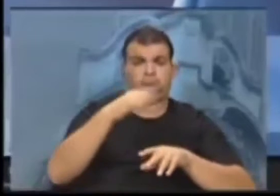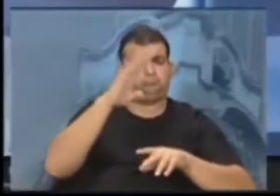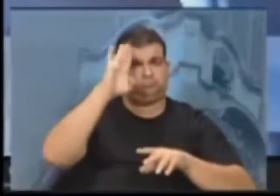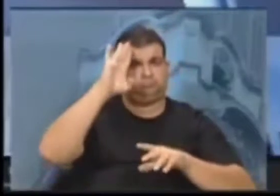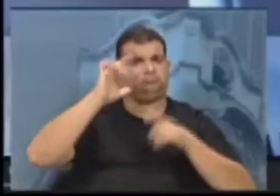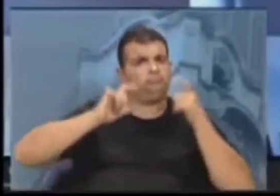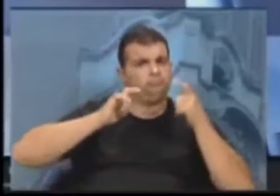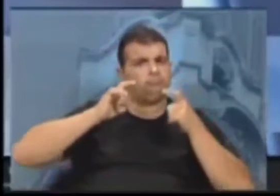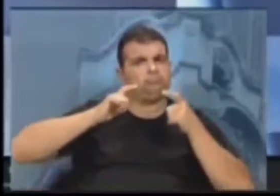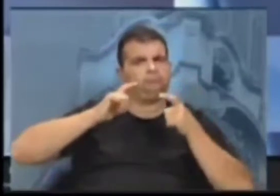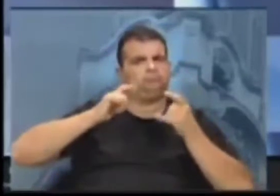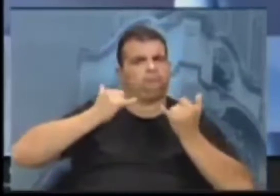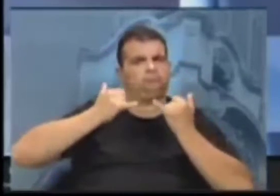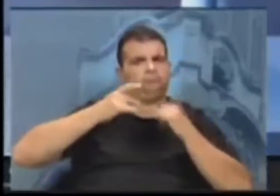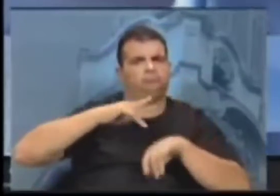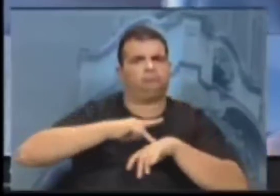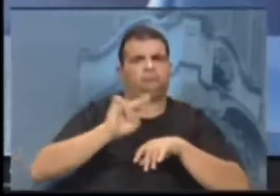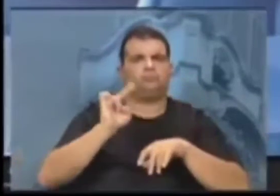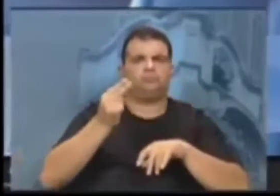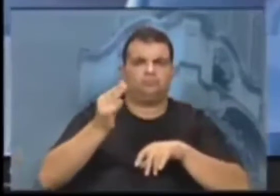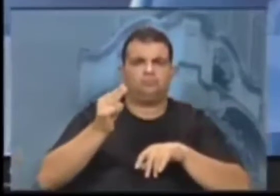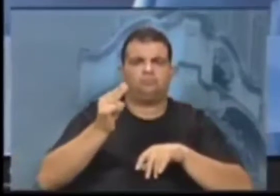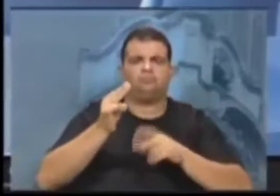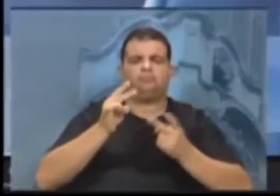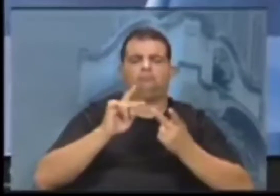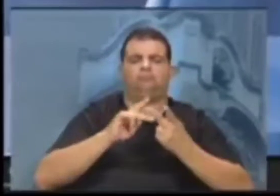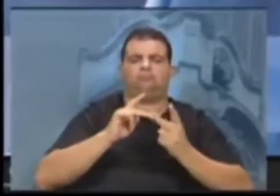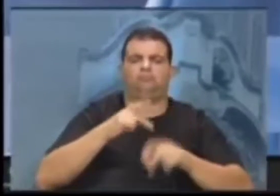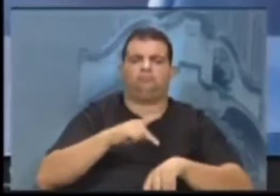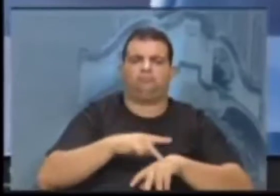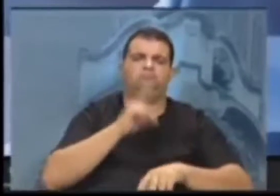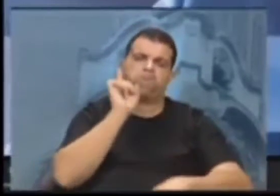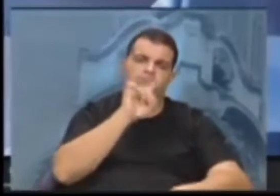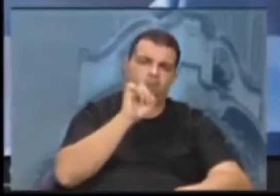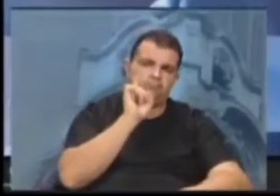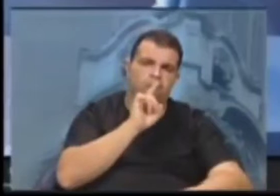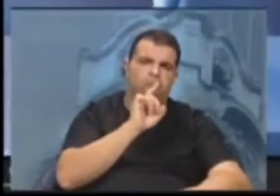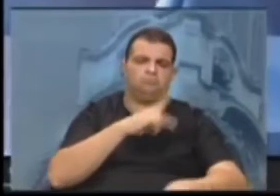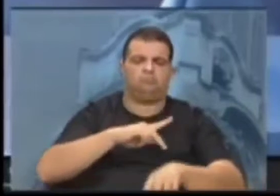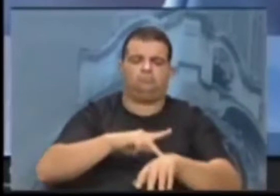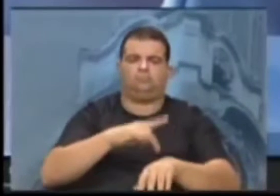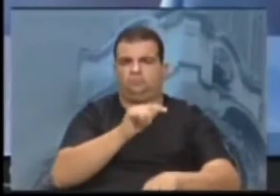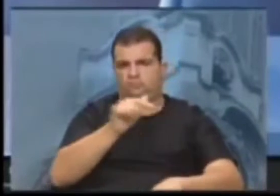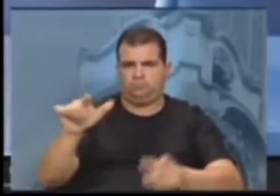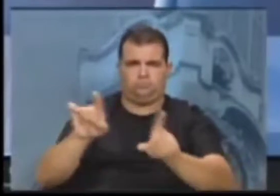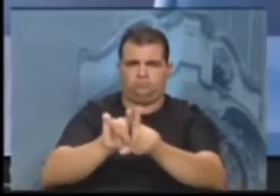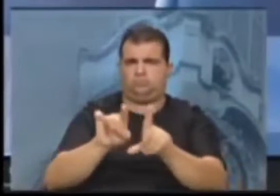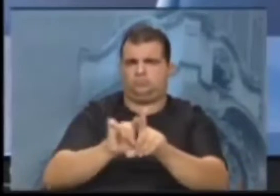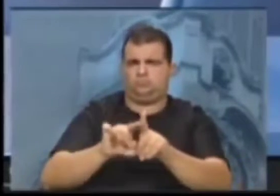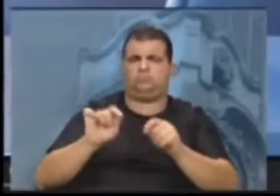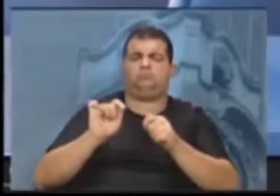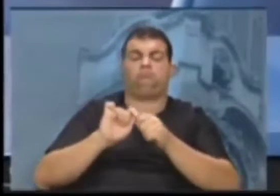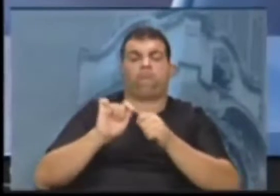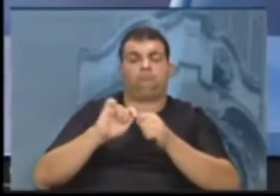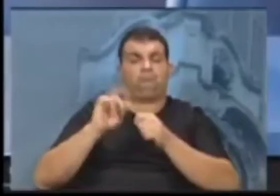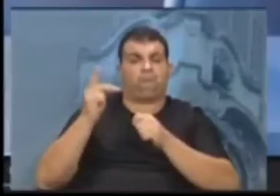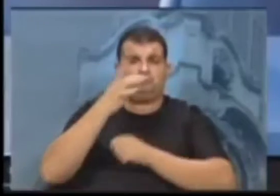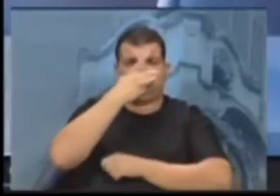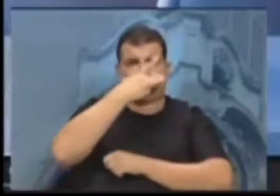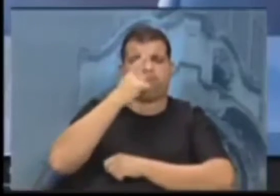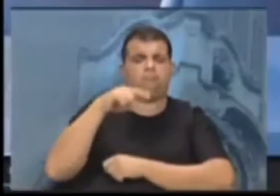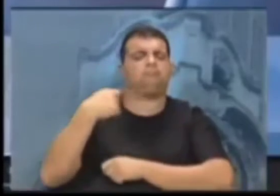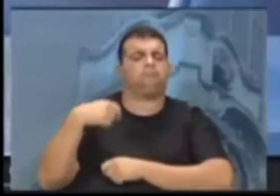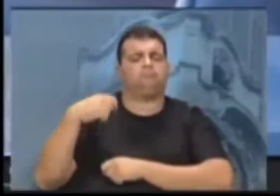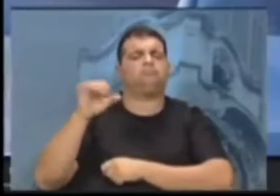prioridade. Assim fez o Uruguai, assim fez os Estados Unidos e tantos outros países que entendem que isso é uma